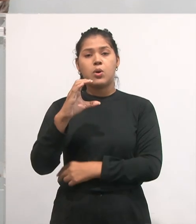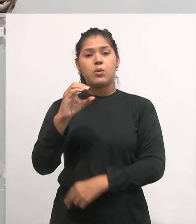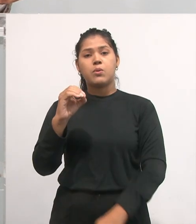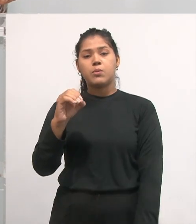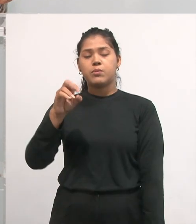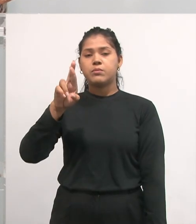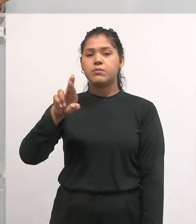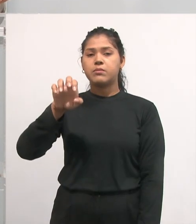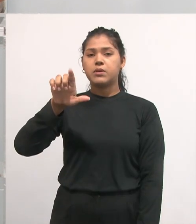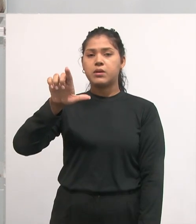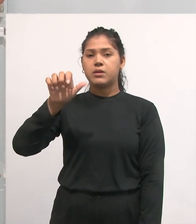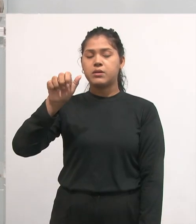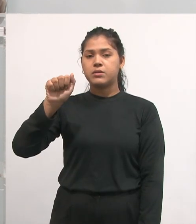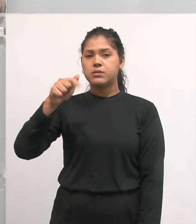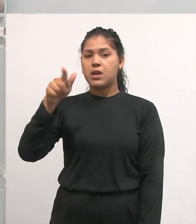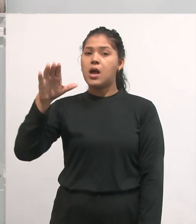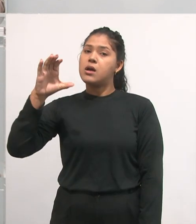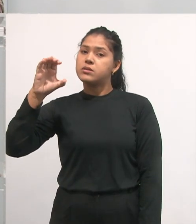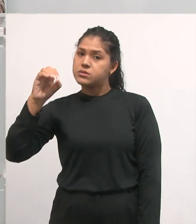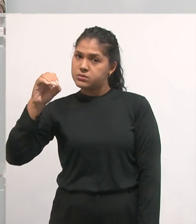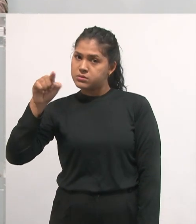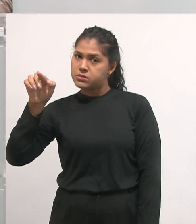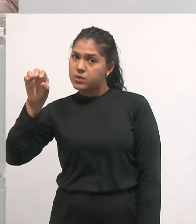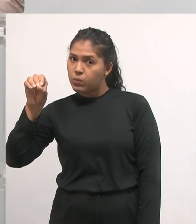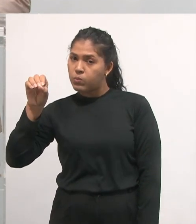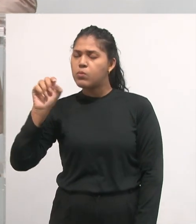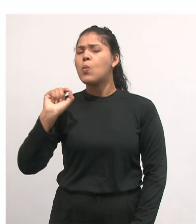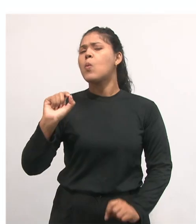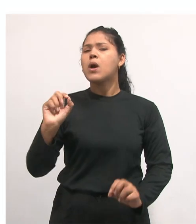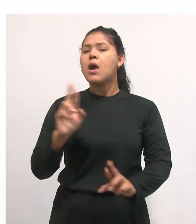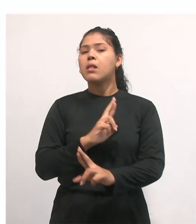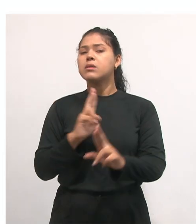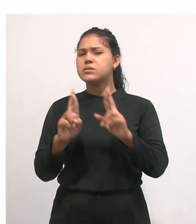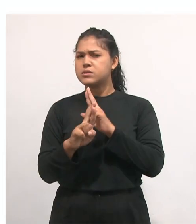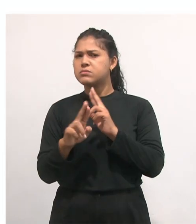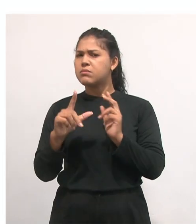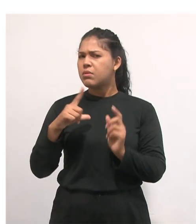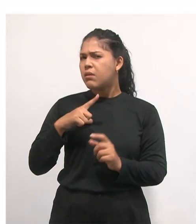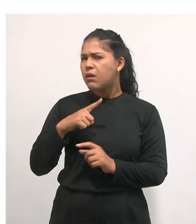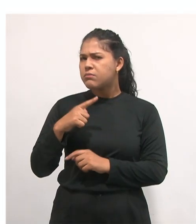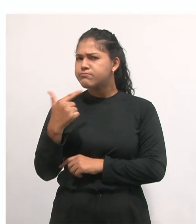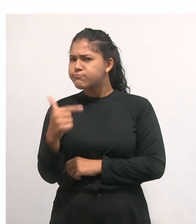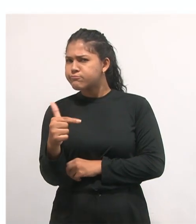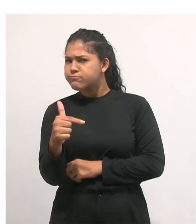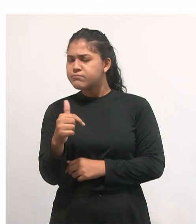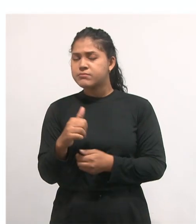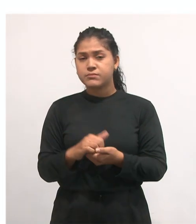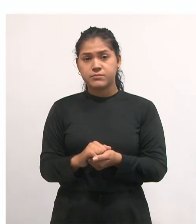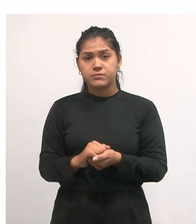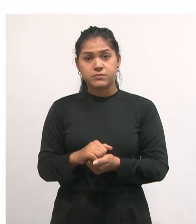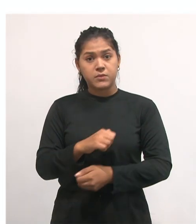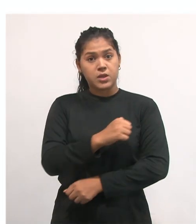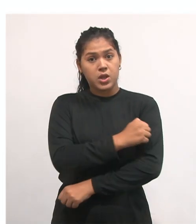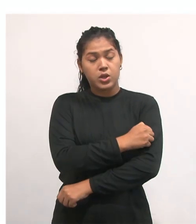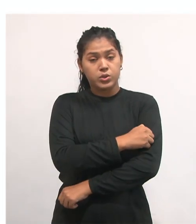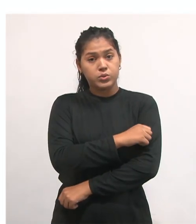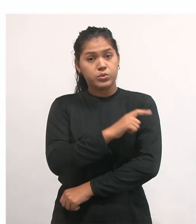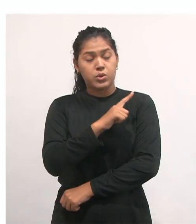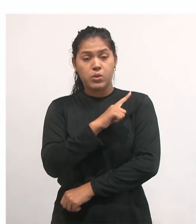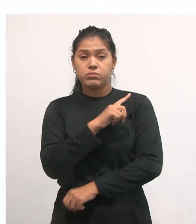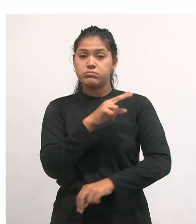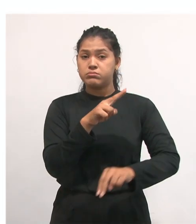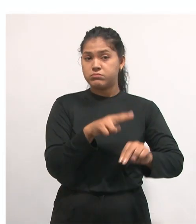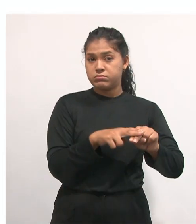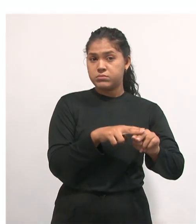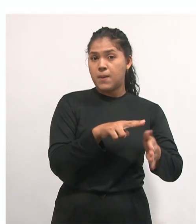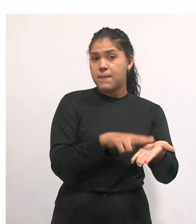duas informações, ok? Correlacionando duas informações. Então, ali, o aluno, quando tira uma nota de matemática, a gente vê que ele